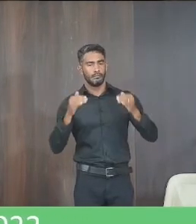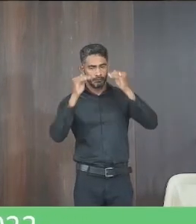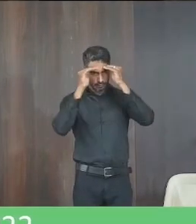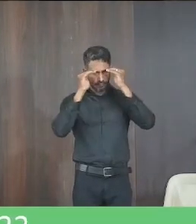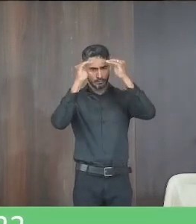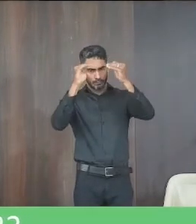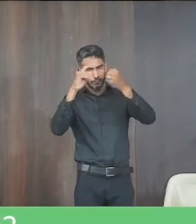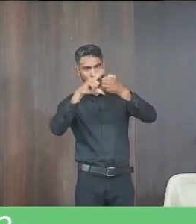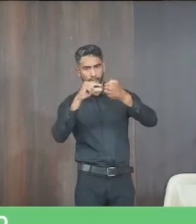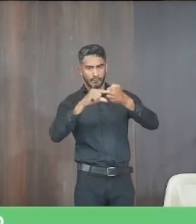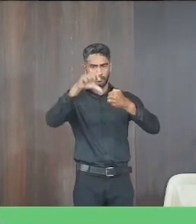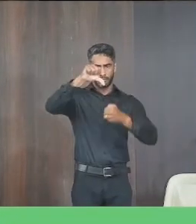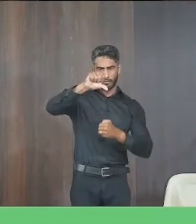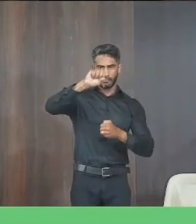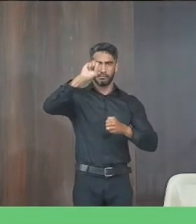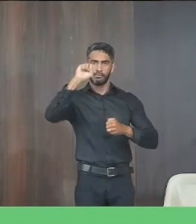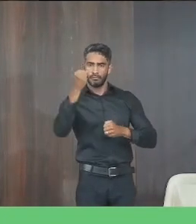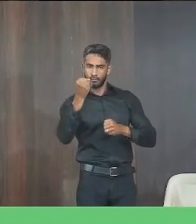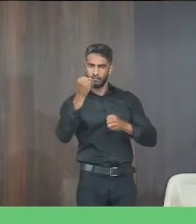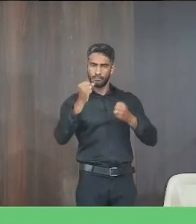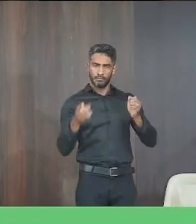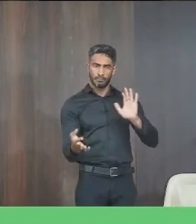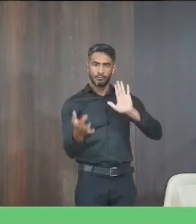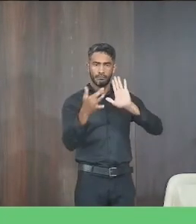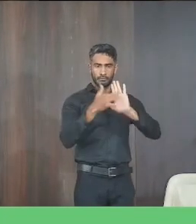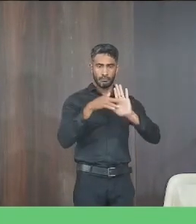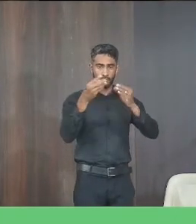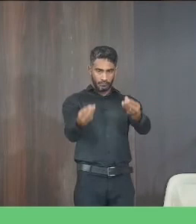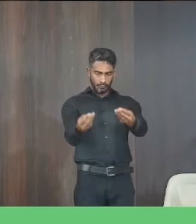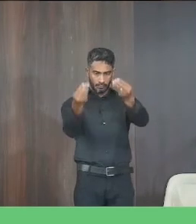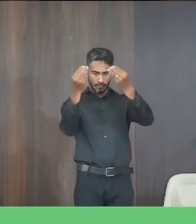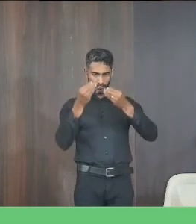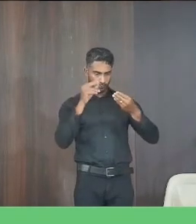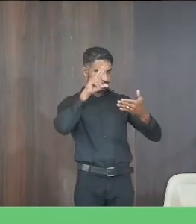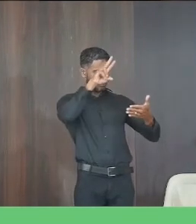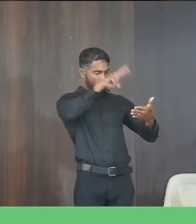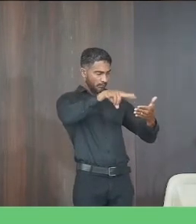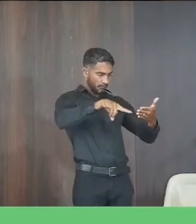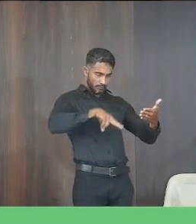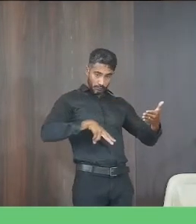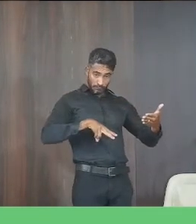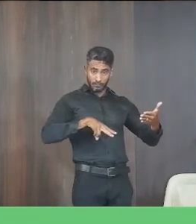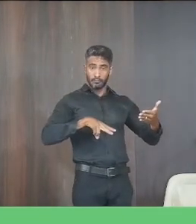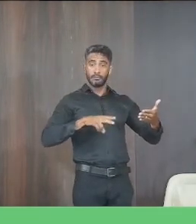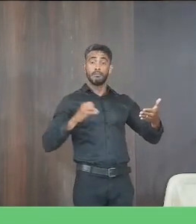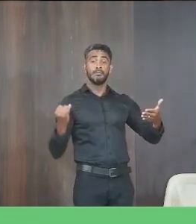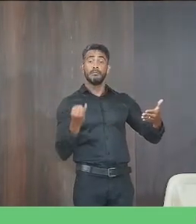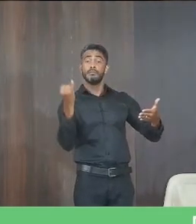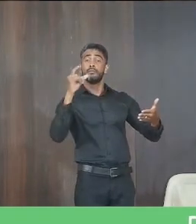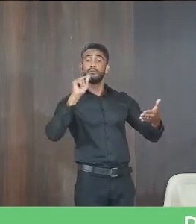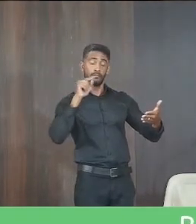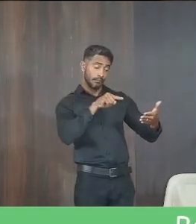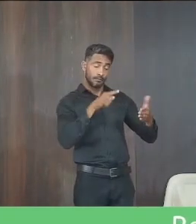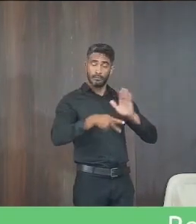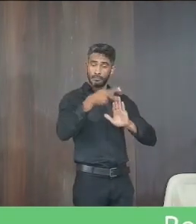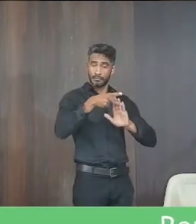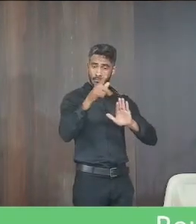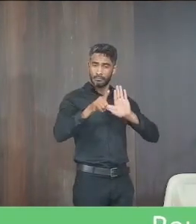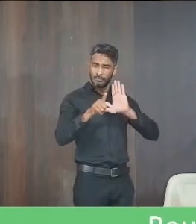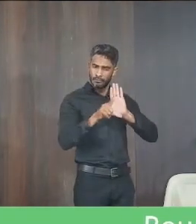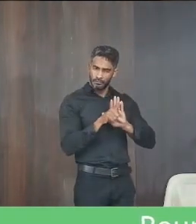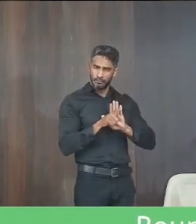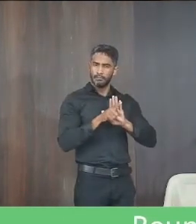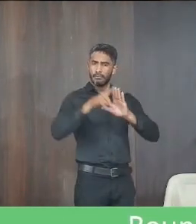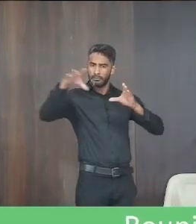atendimento do artigo 98 do regimento interno desta casa veio o projeto para análise fundamentação o projeto de lei dispõe